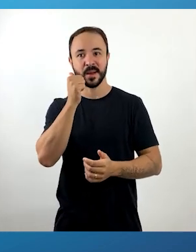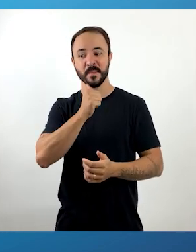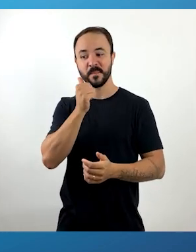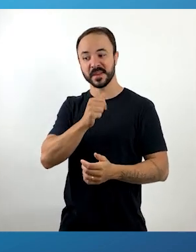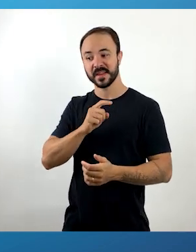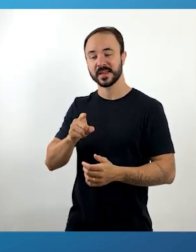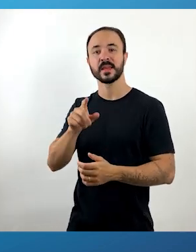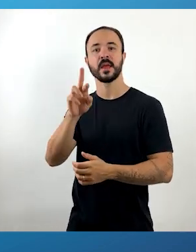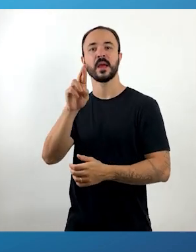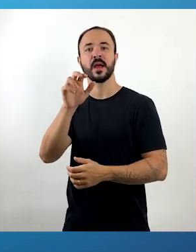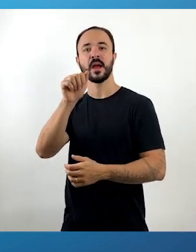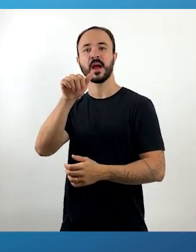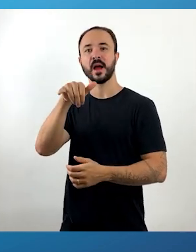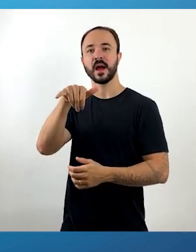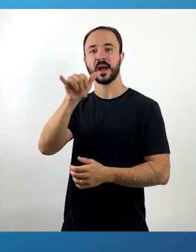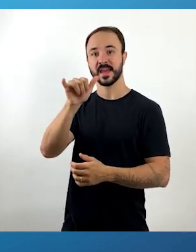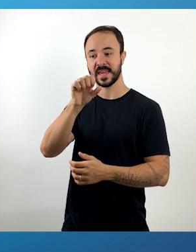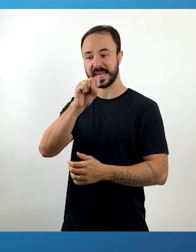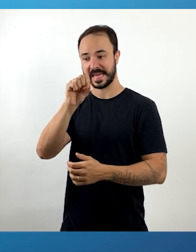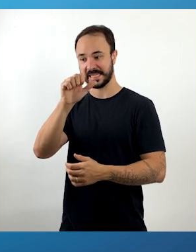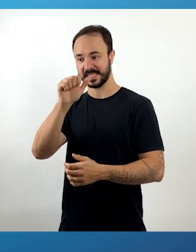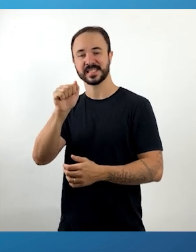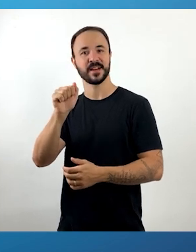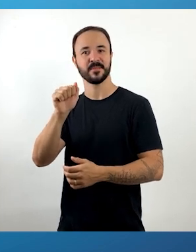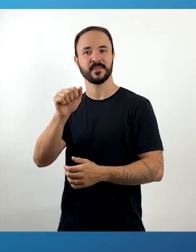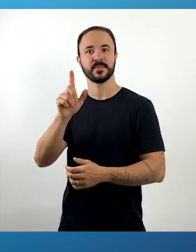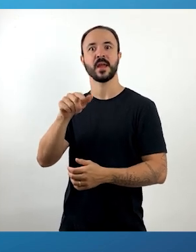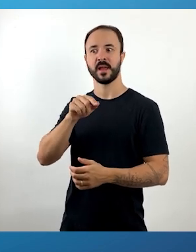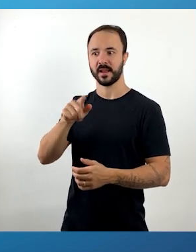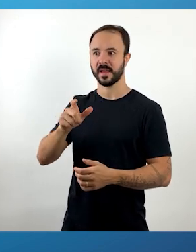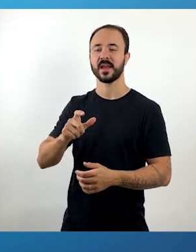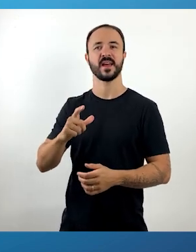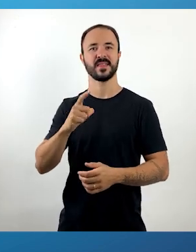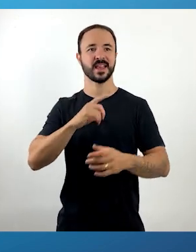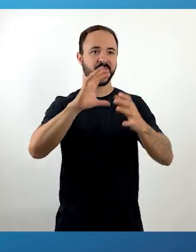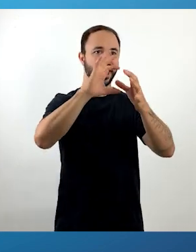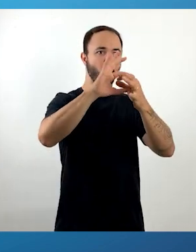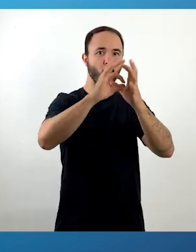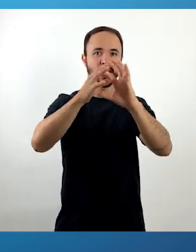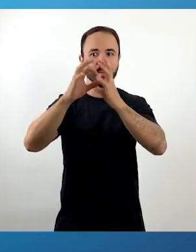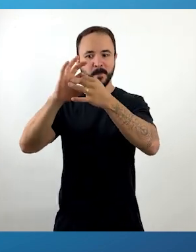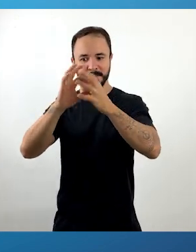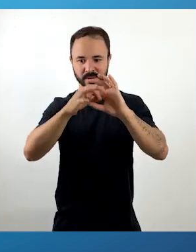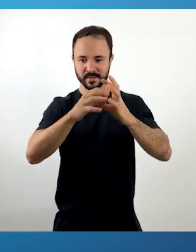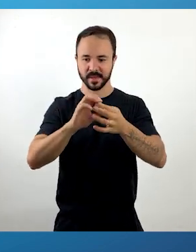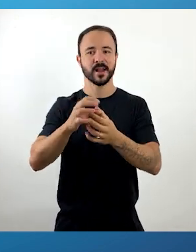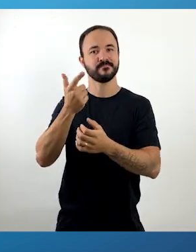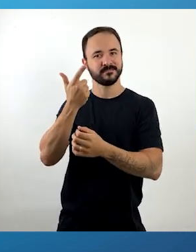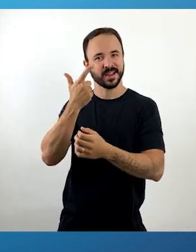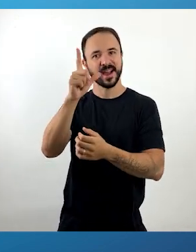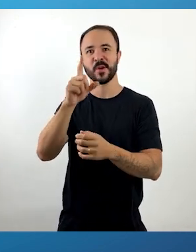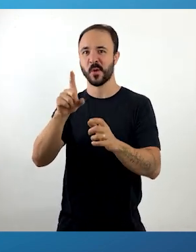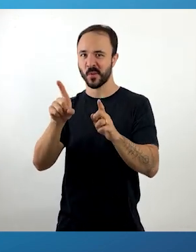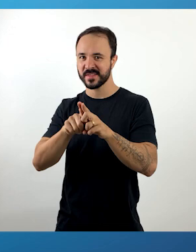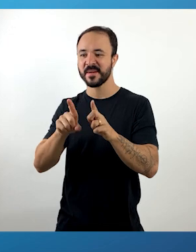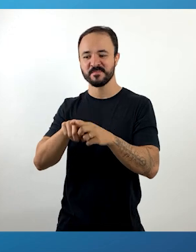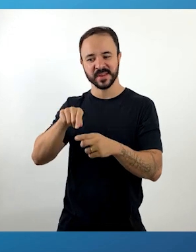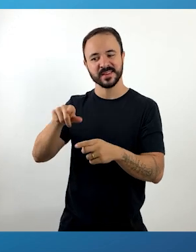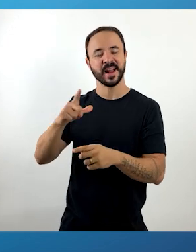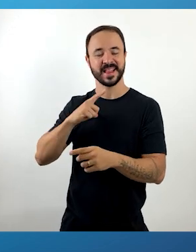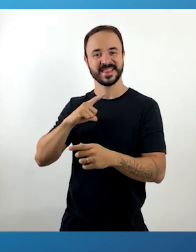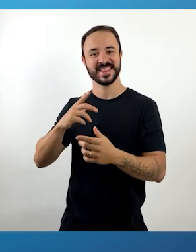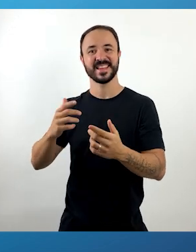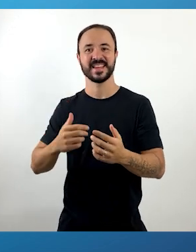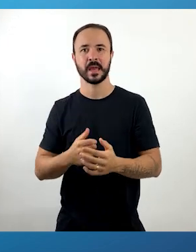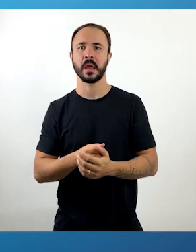Raissa Leal campeã de vários campeonatos mundiais e medalhista Olímpica ela inclusive inclusive é uma das né